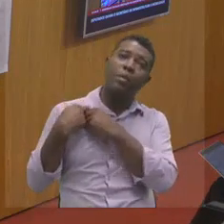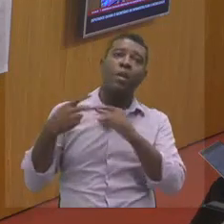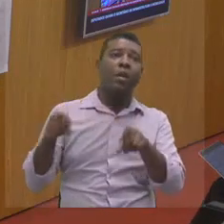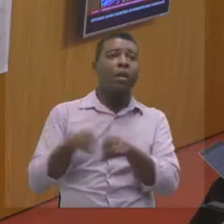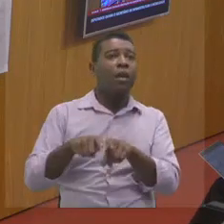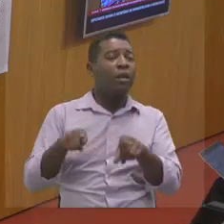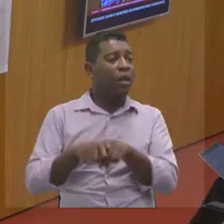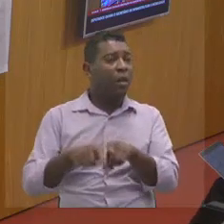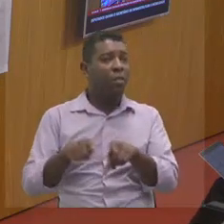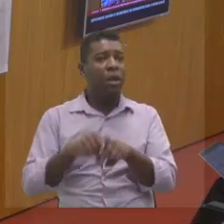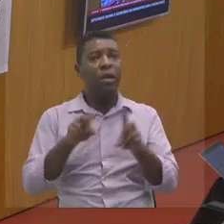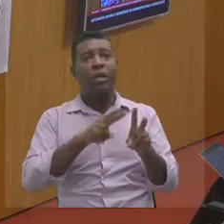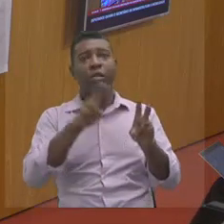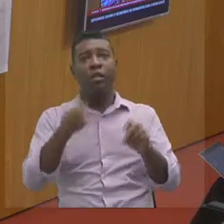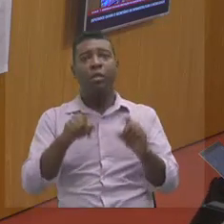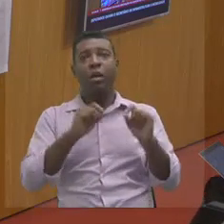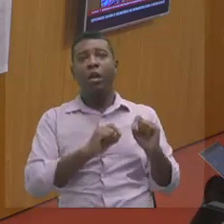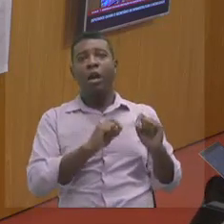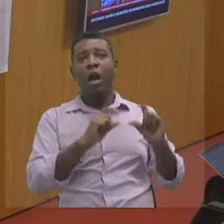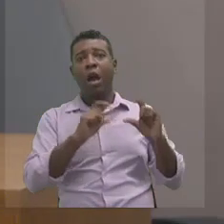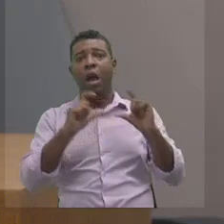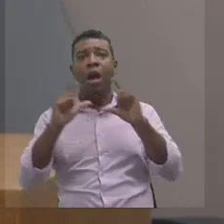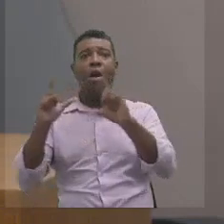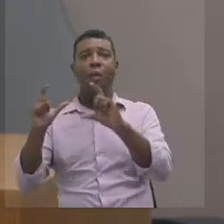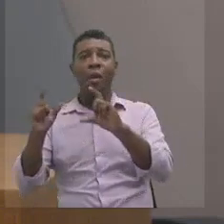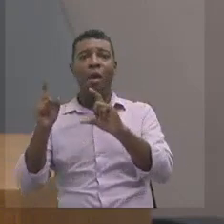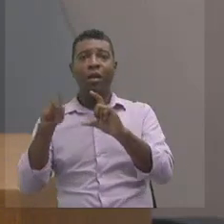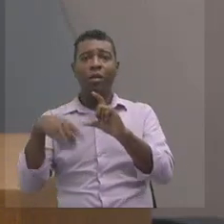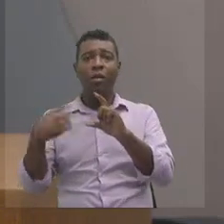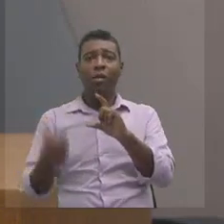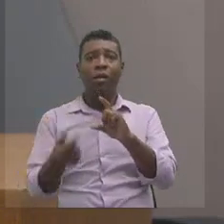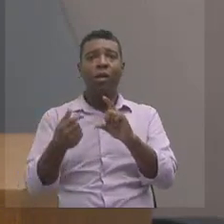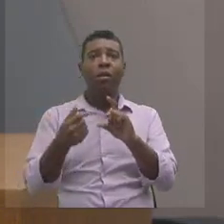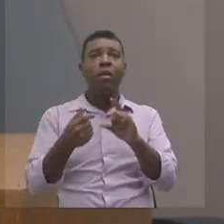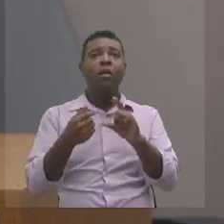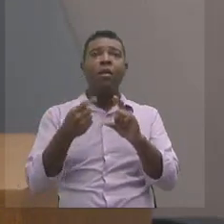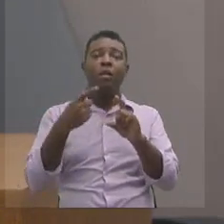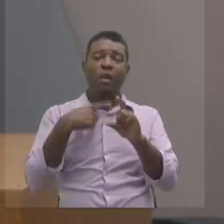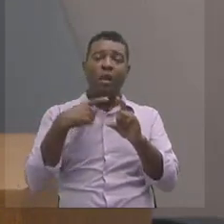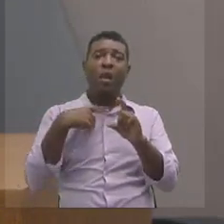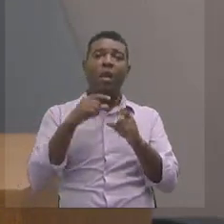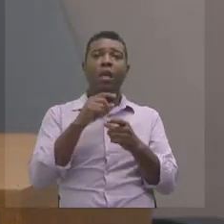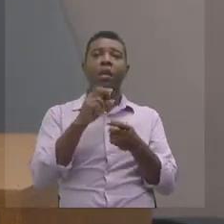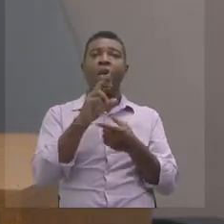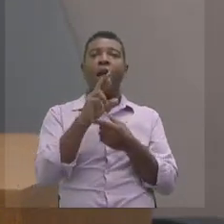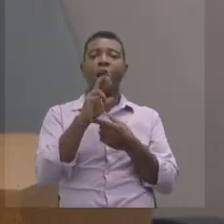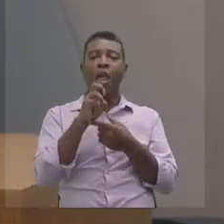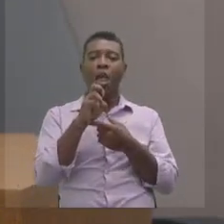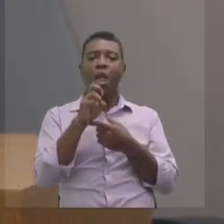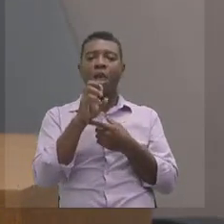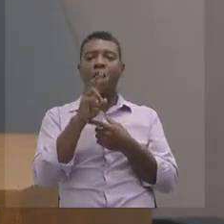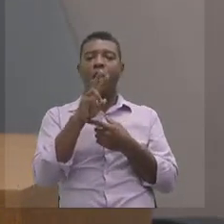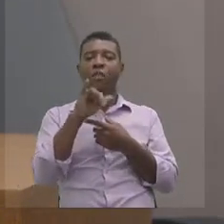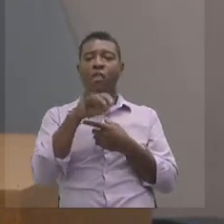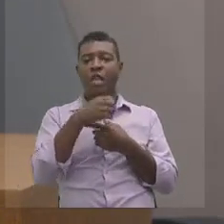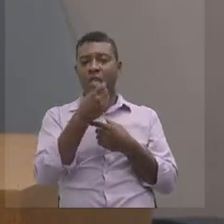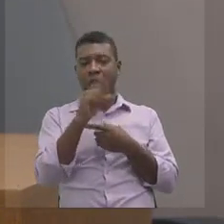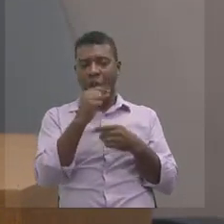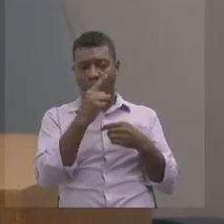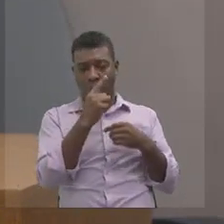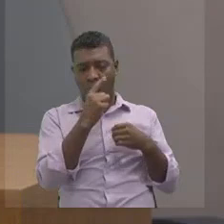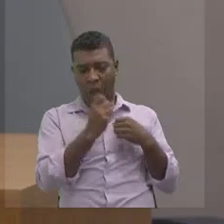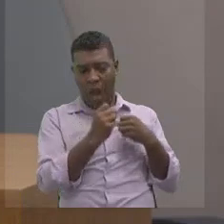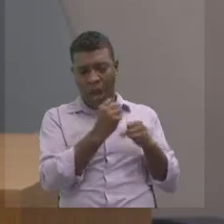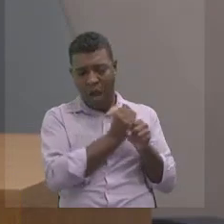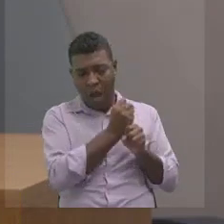dos aumentos é além da revisão anual que é da inflação se